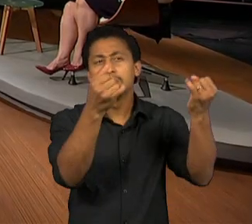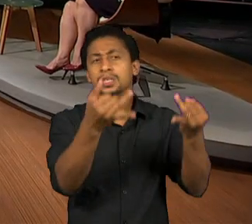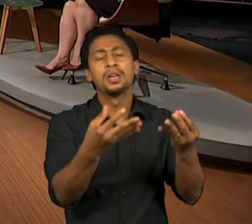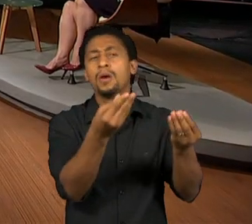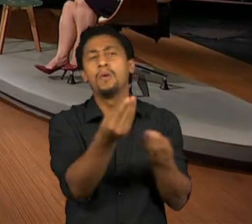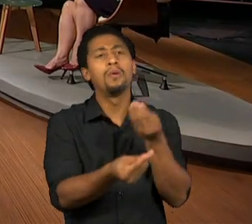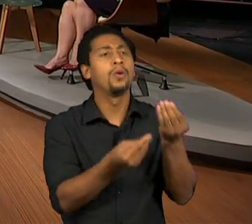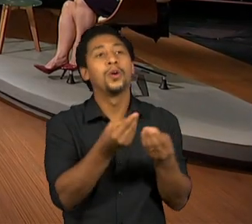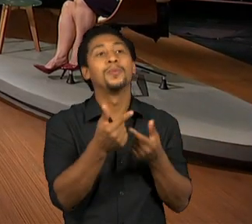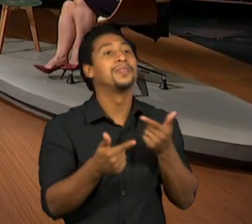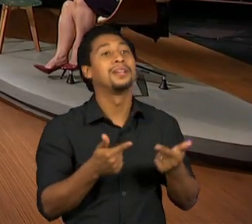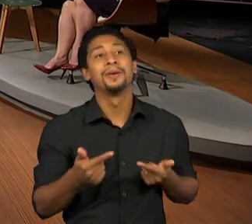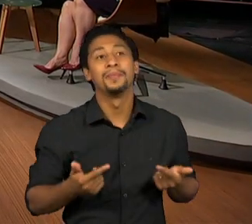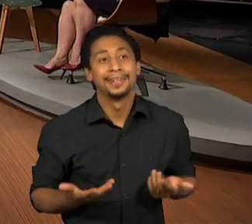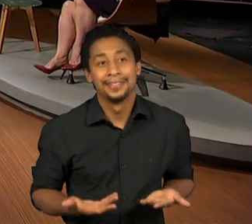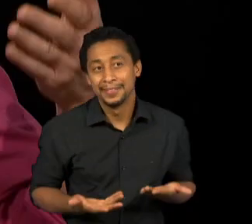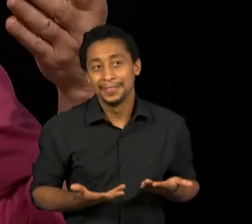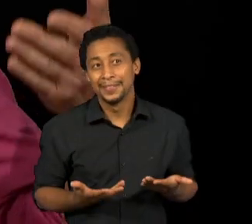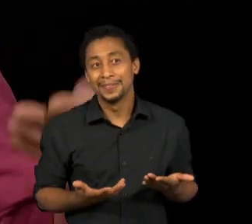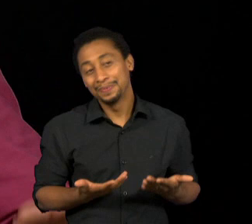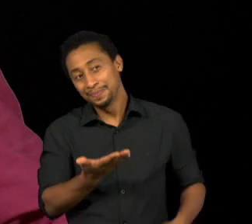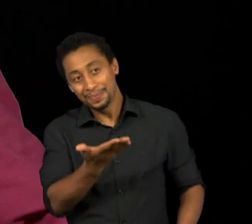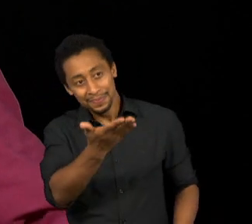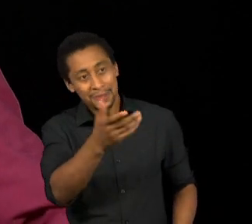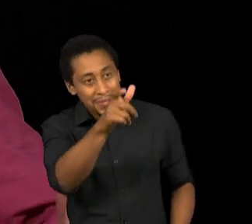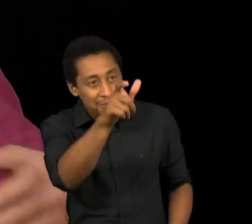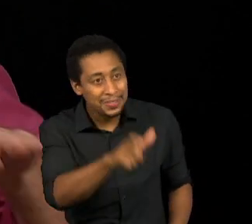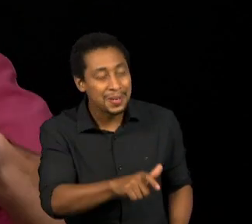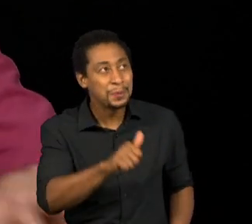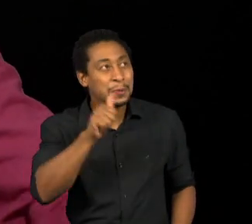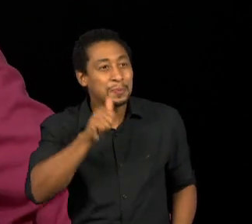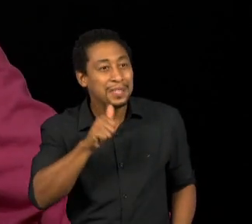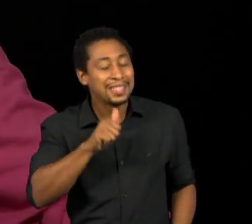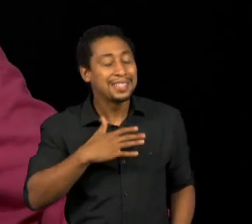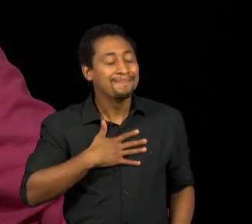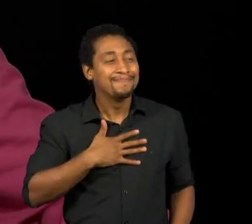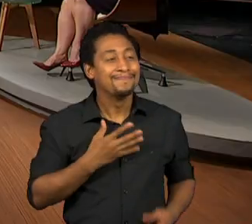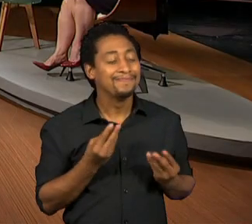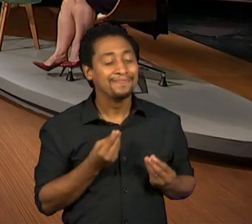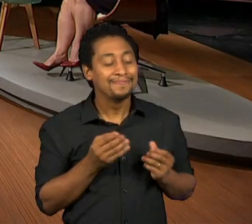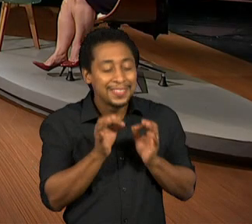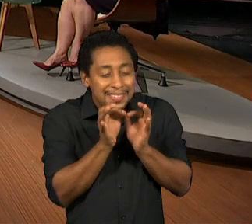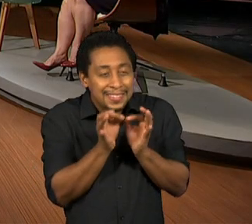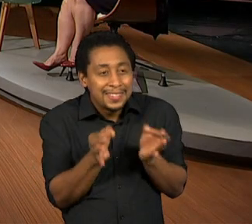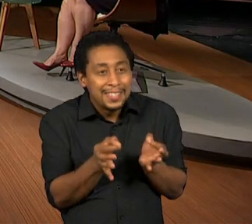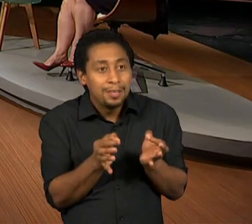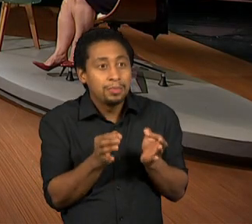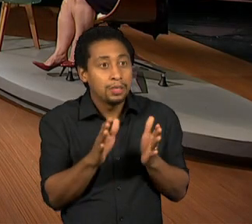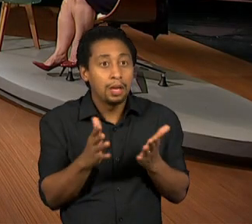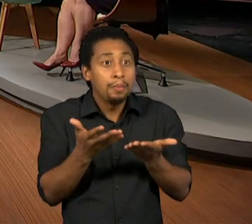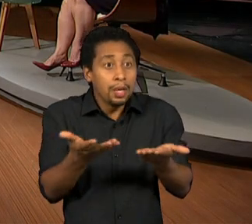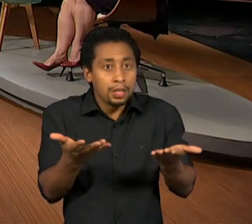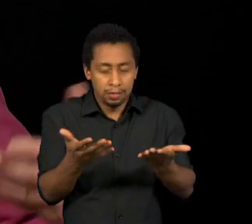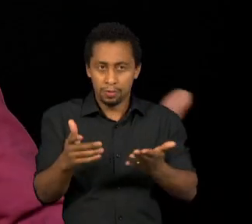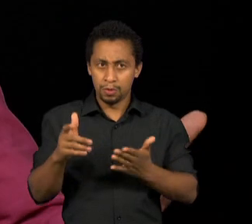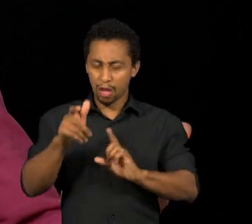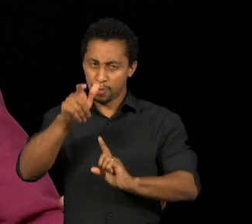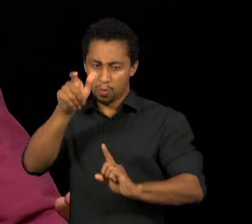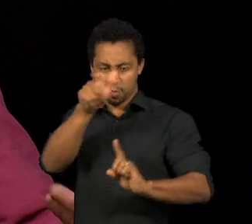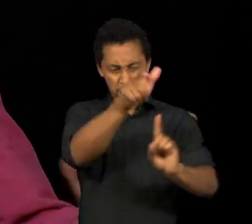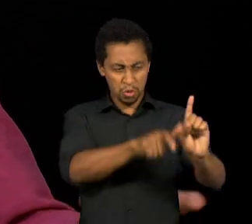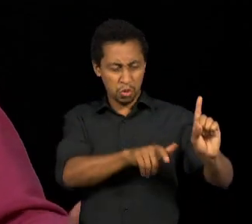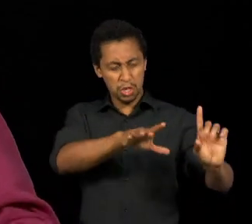você, uma feição tão feminina, teu jeito tão delicado, deixar tudo isso de lado para construir aquele personagem vulgar,